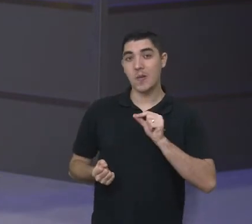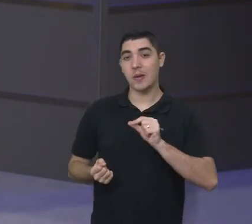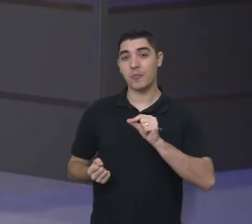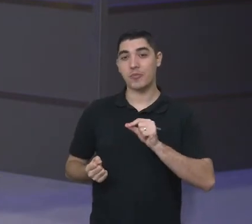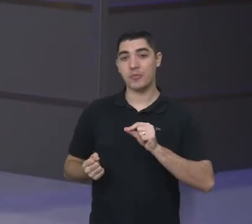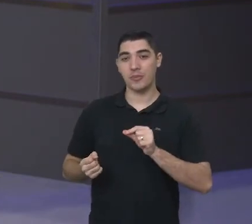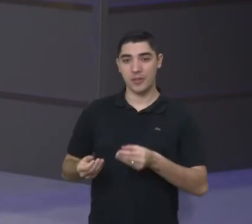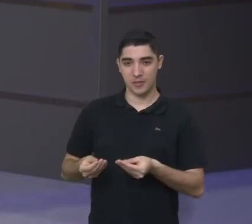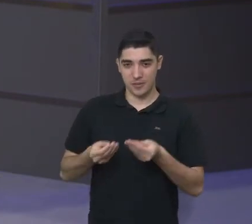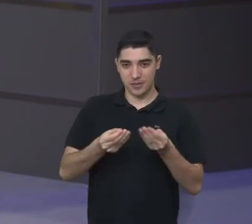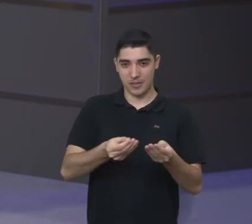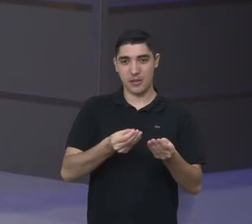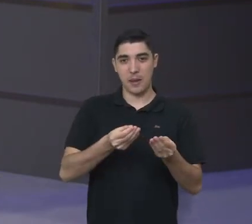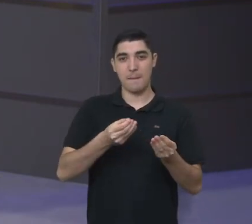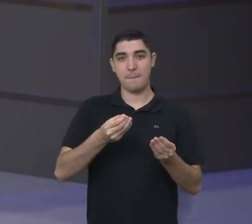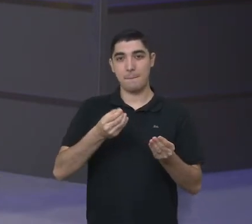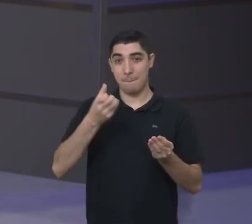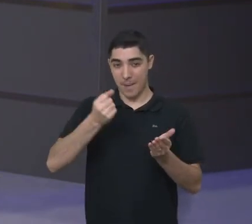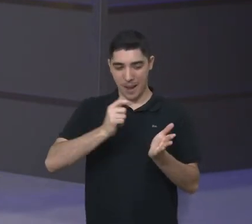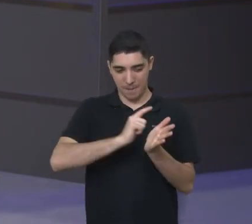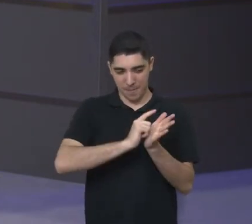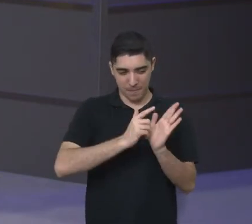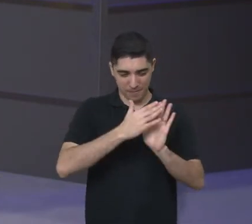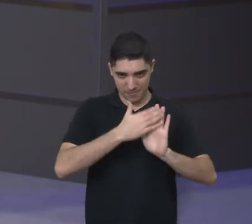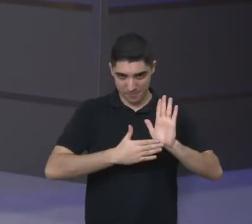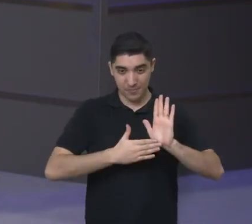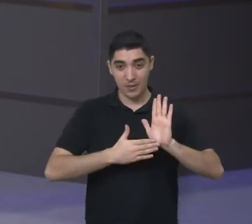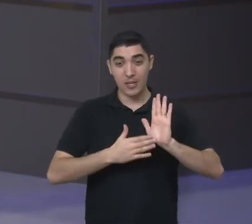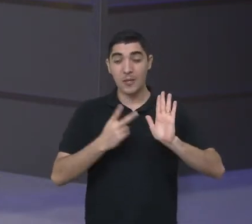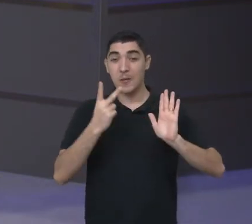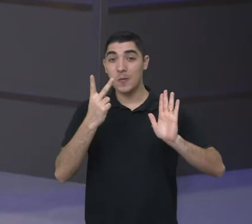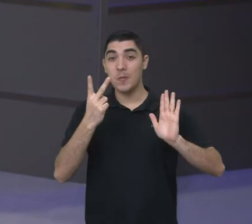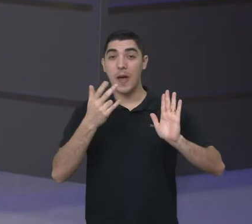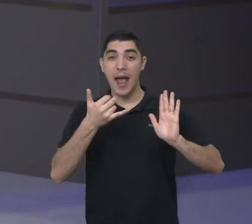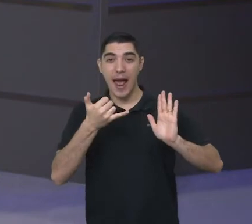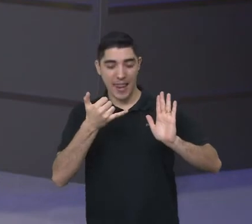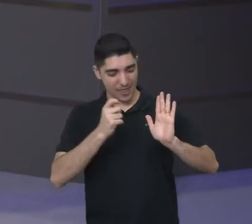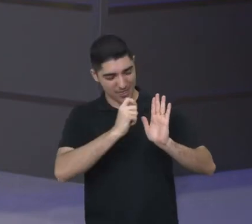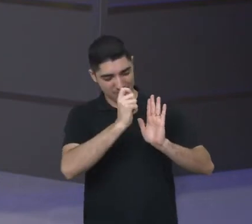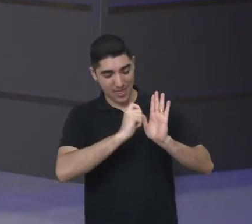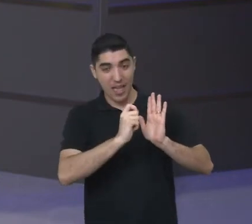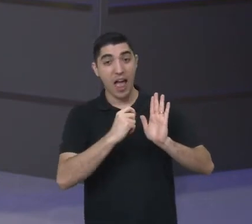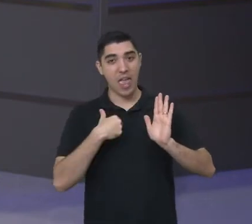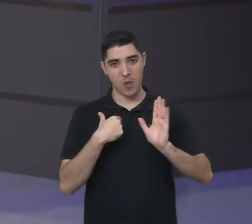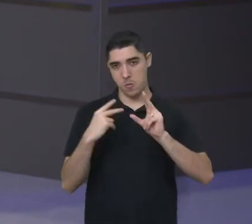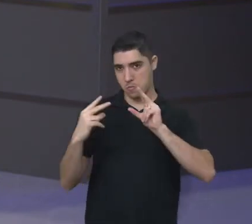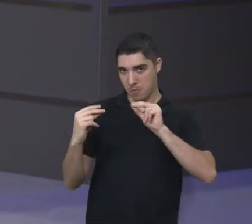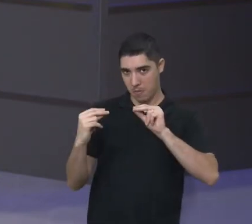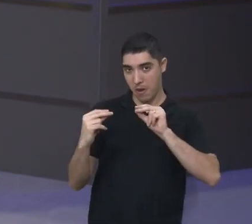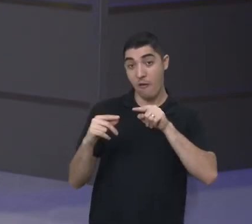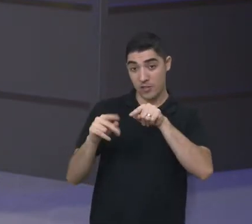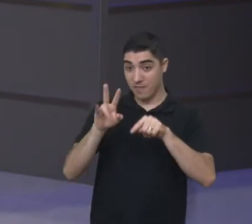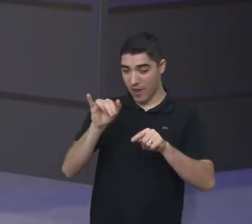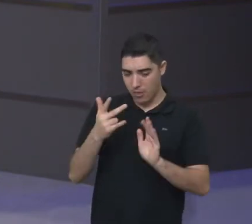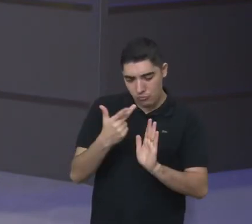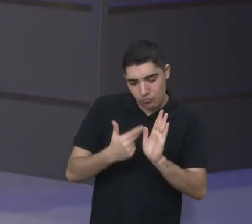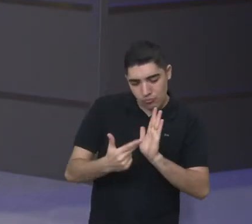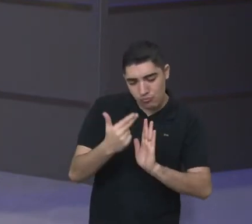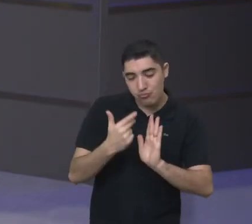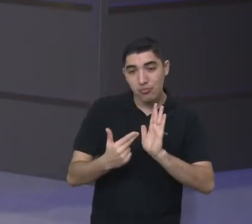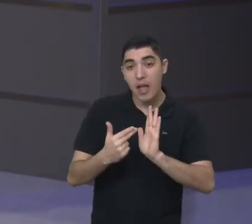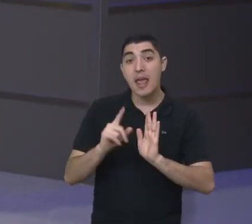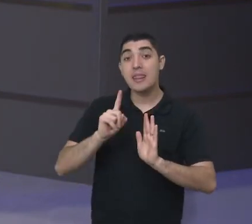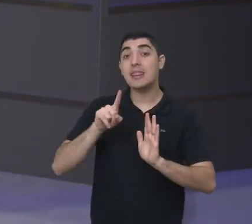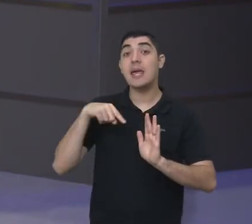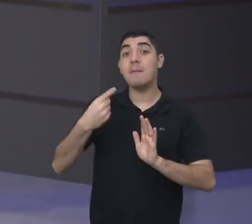uma prancheta em branco e 2 canetas, tá? Tá bom. A gente vai terminar a entrevista com você desenhando, eu conversando com você, tá certo? E no final